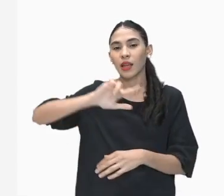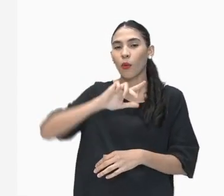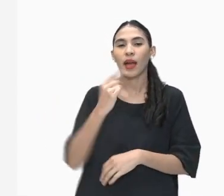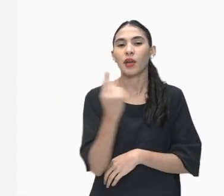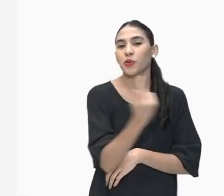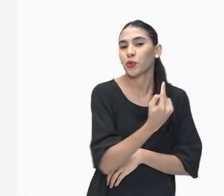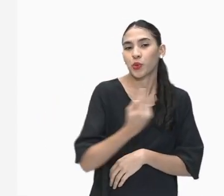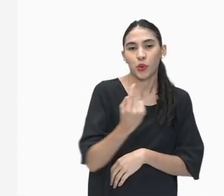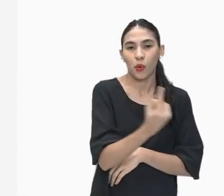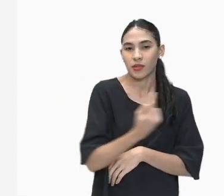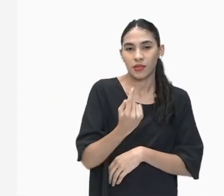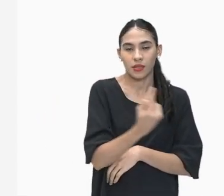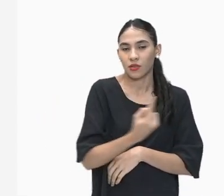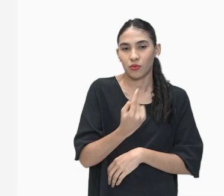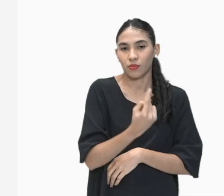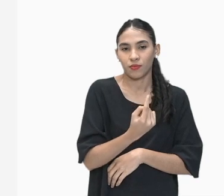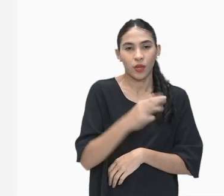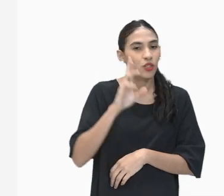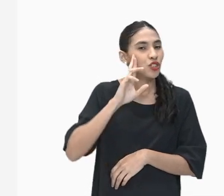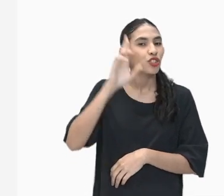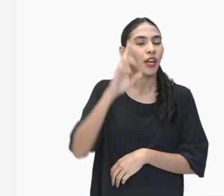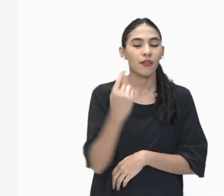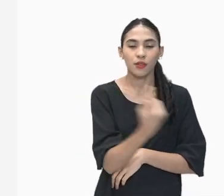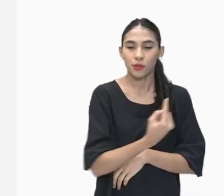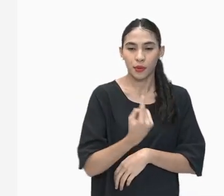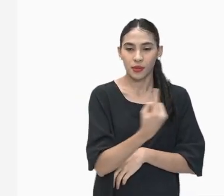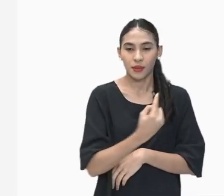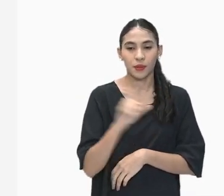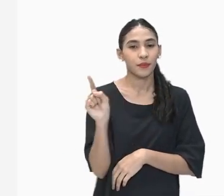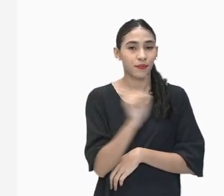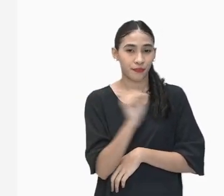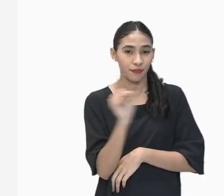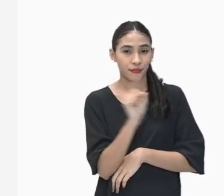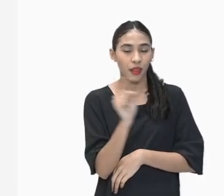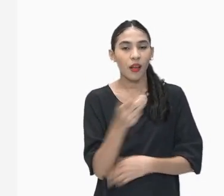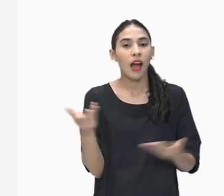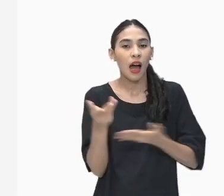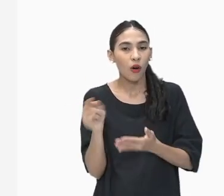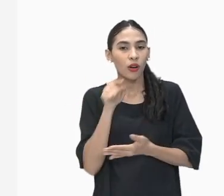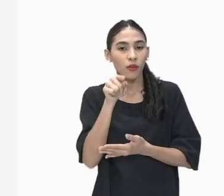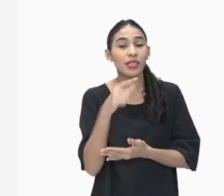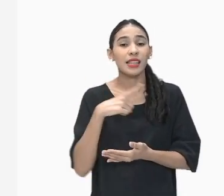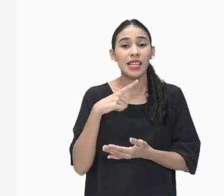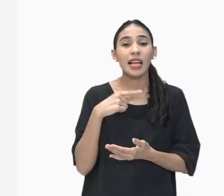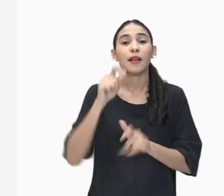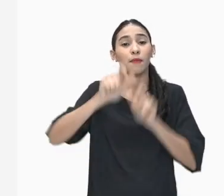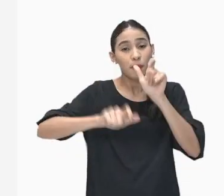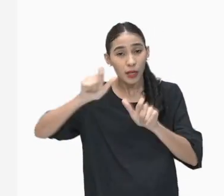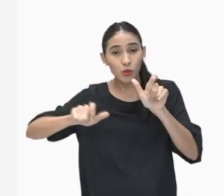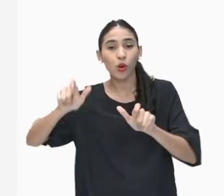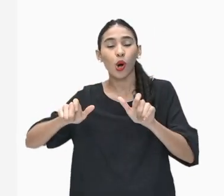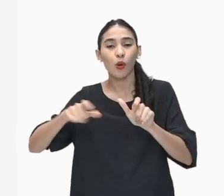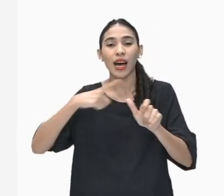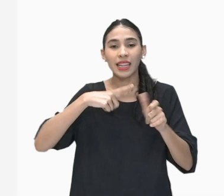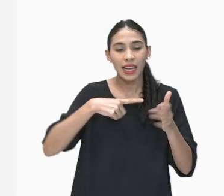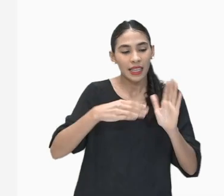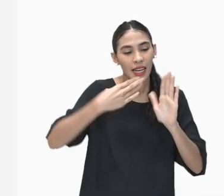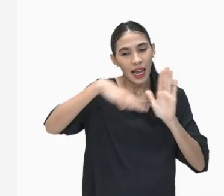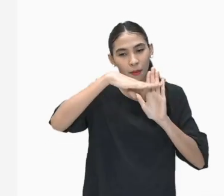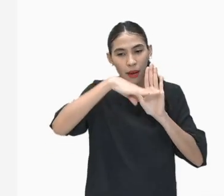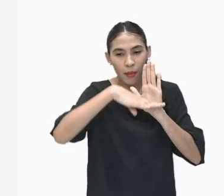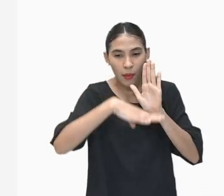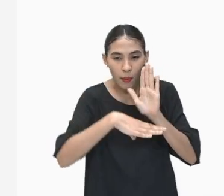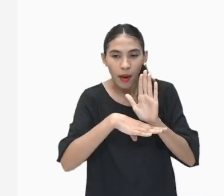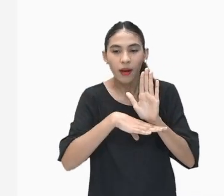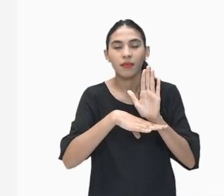onde o mestre vai trabalhar com seus aprendizes, mas você vai ter pessoas que vão trabalhar para você. Mas, professor, como é que